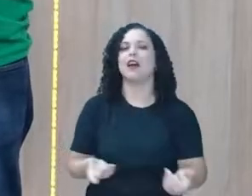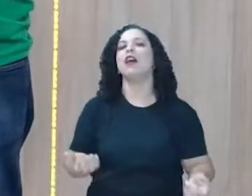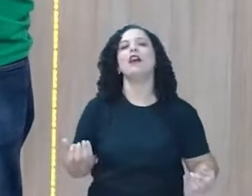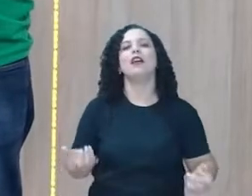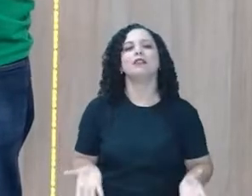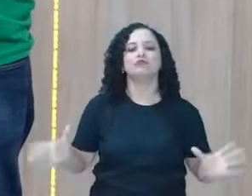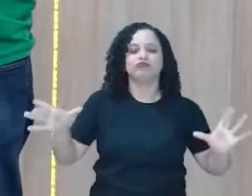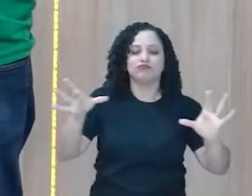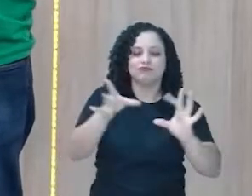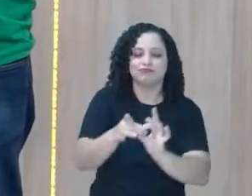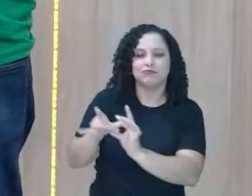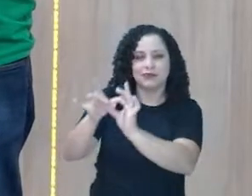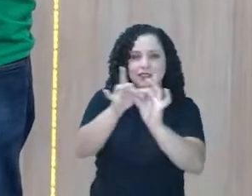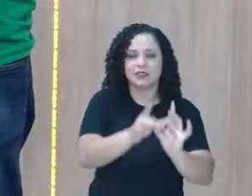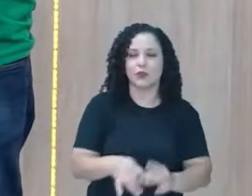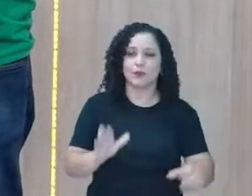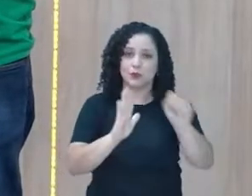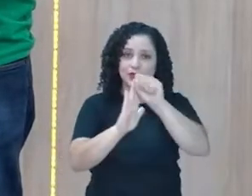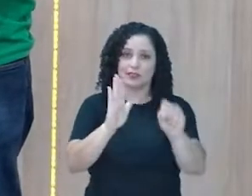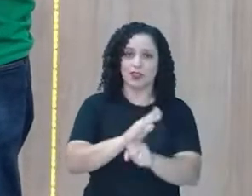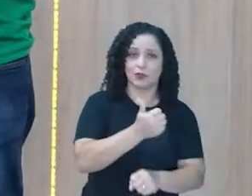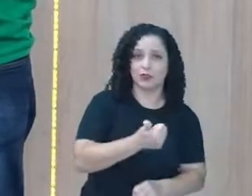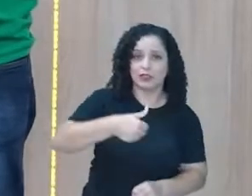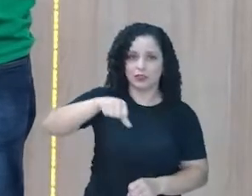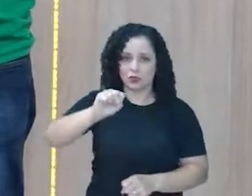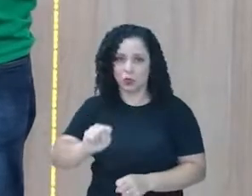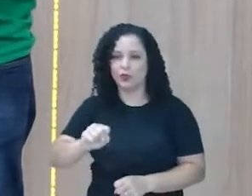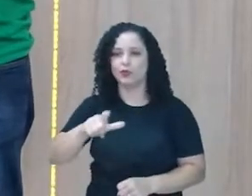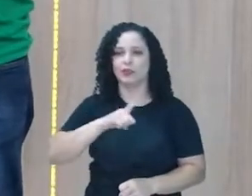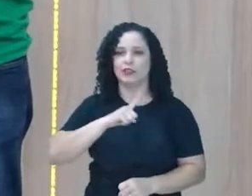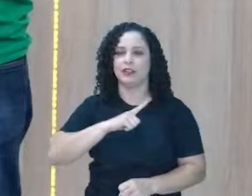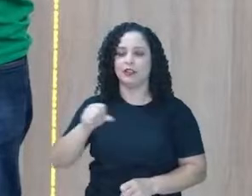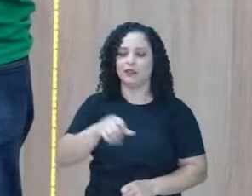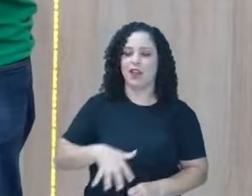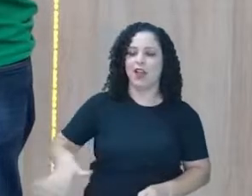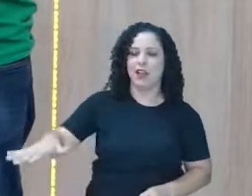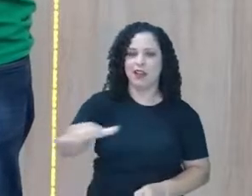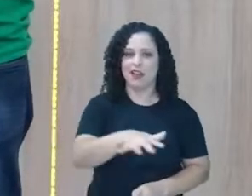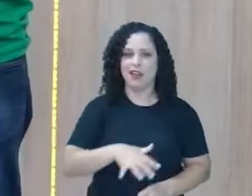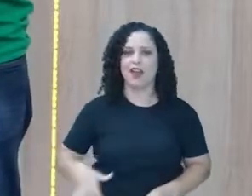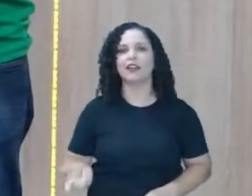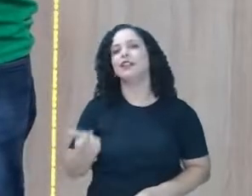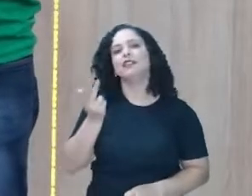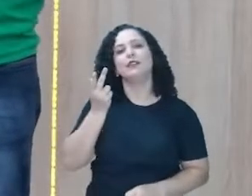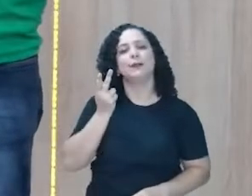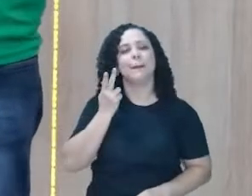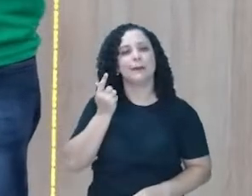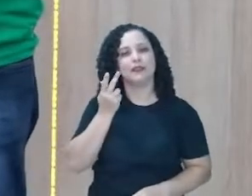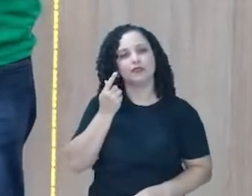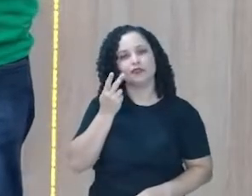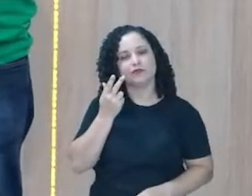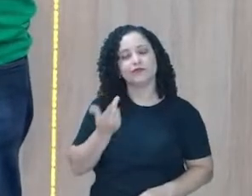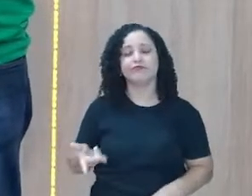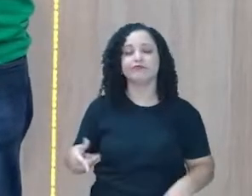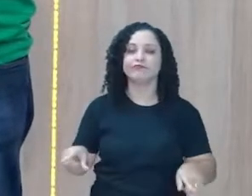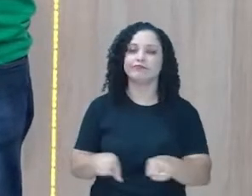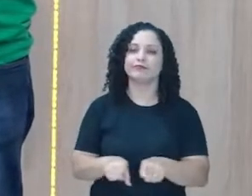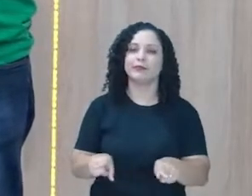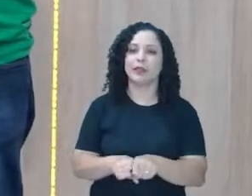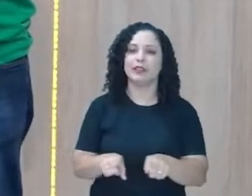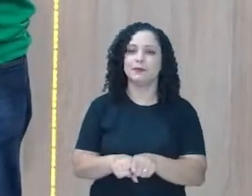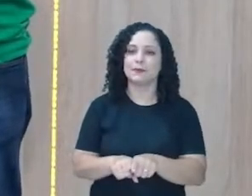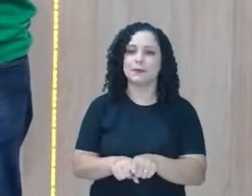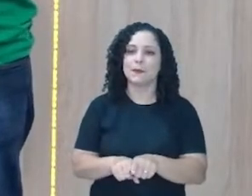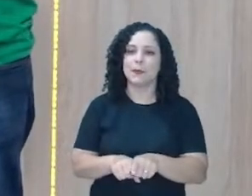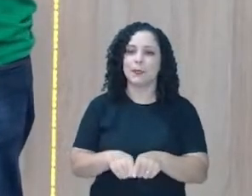já. Então, no século XVIII, a gente tem a mineração, né, na região Minas Gerais, Chapada Diamantina, introdução ali para